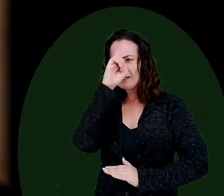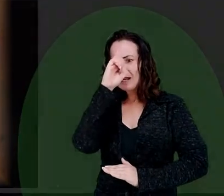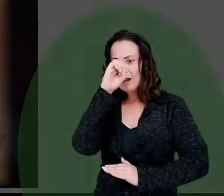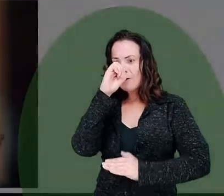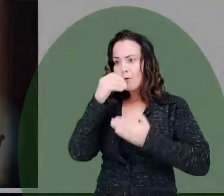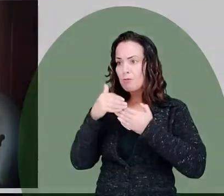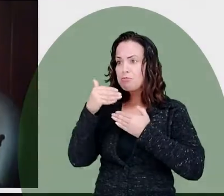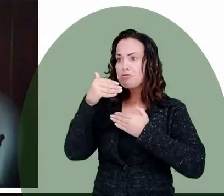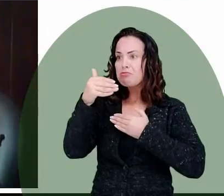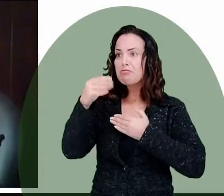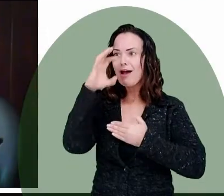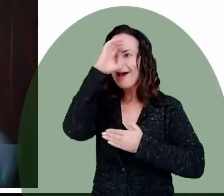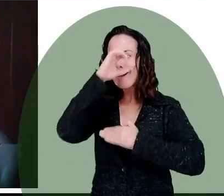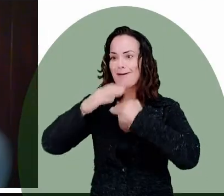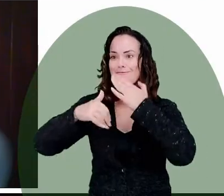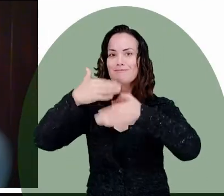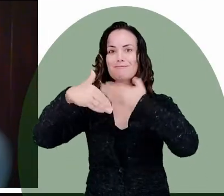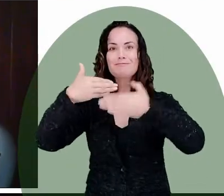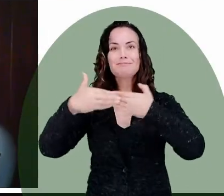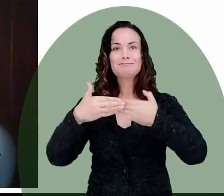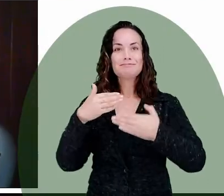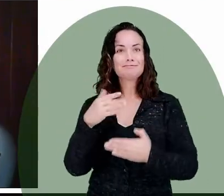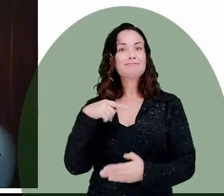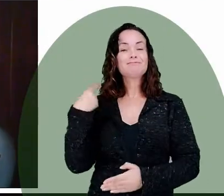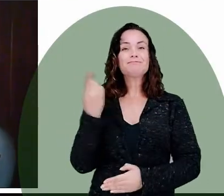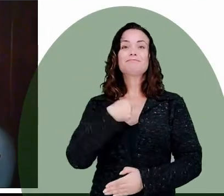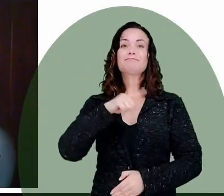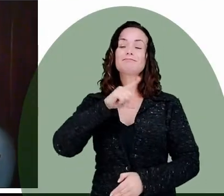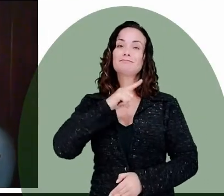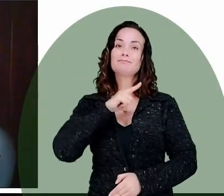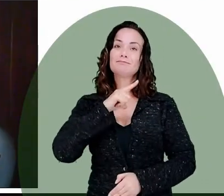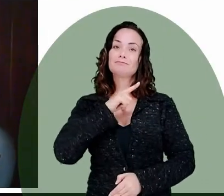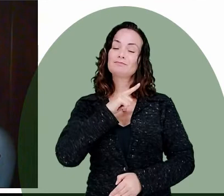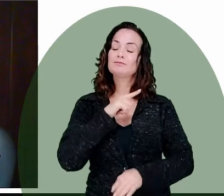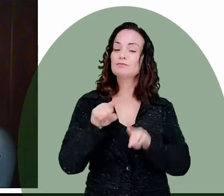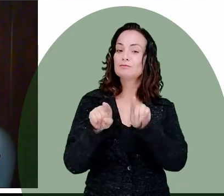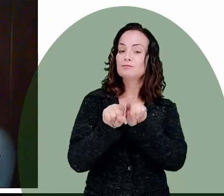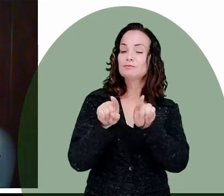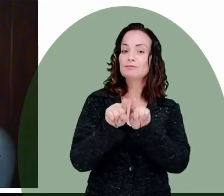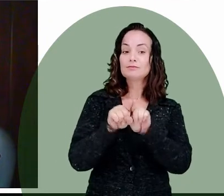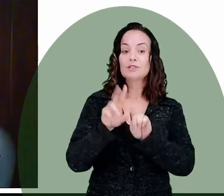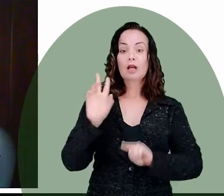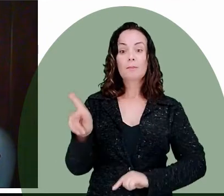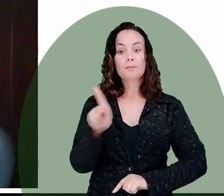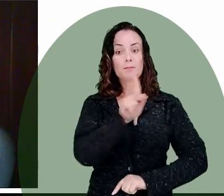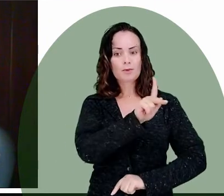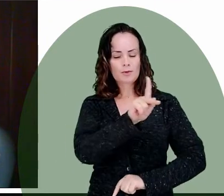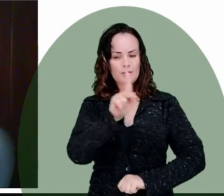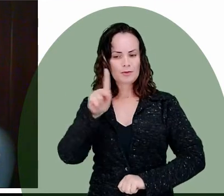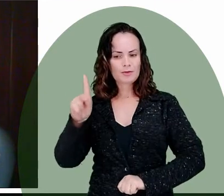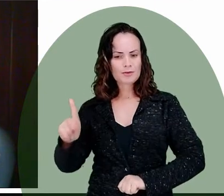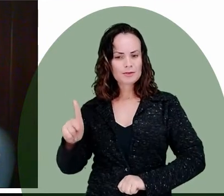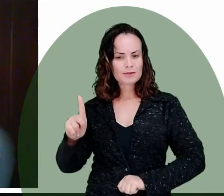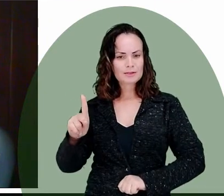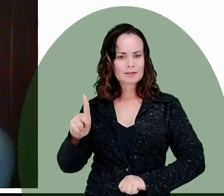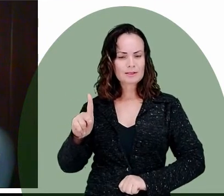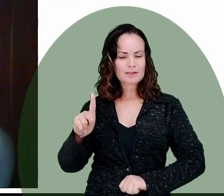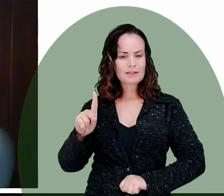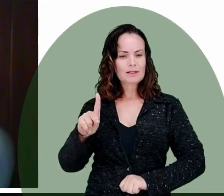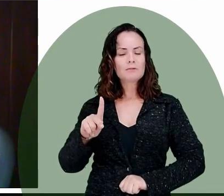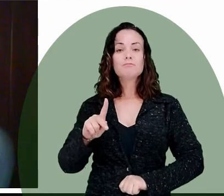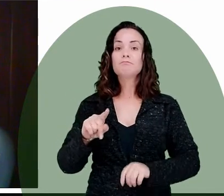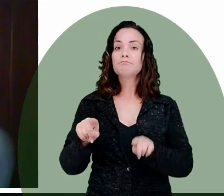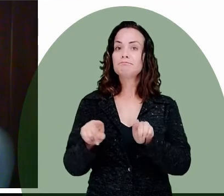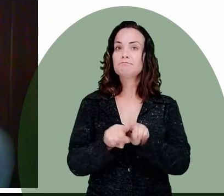aprender. Quando ainda estava na fase logo, nós tivemos o logo, além dos professores, para as crianças,